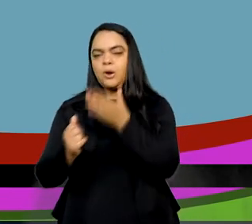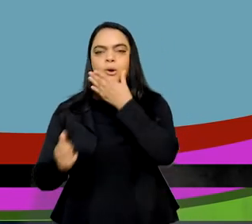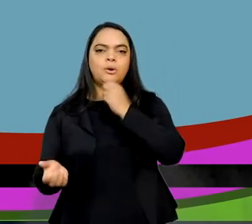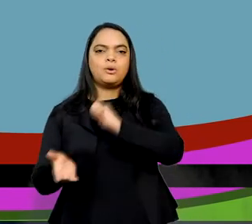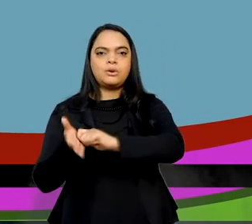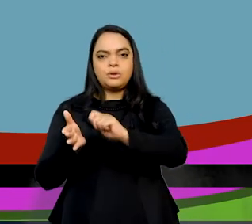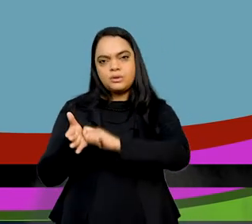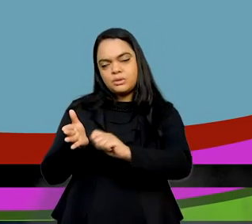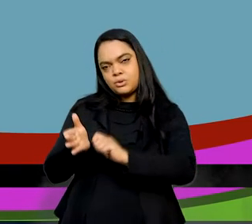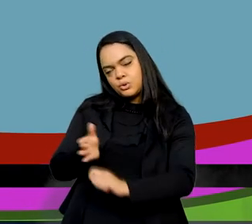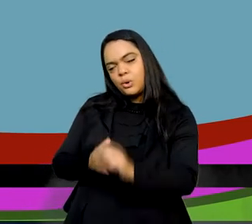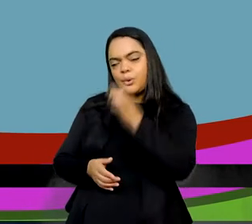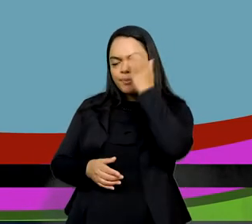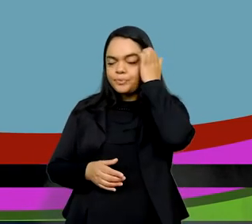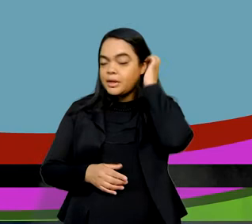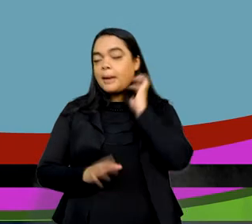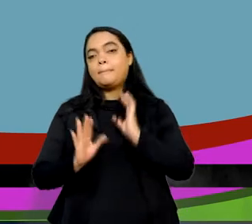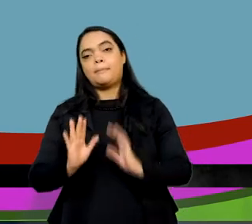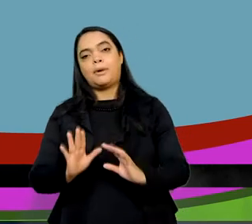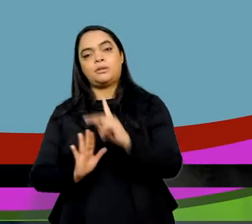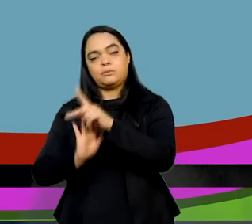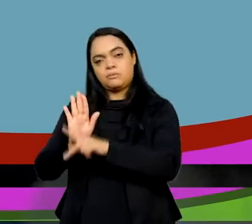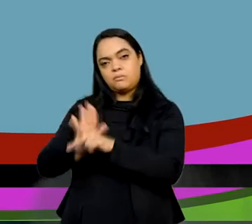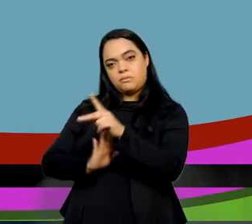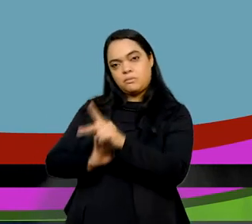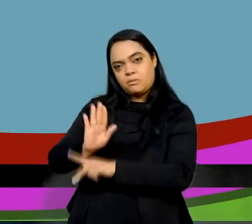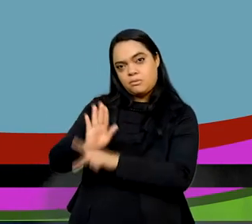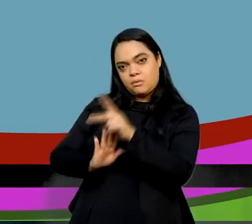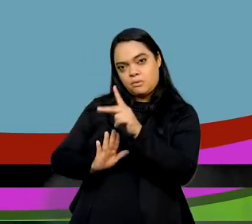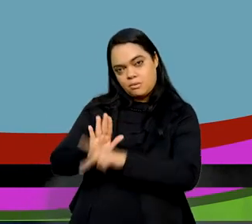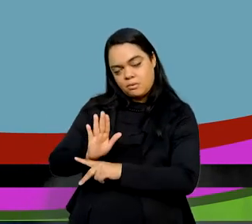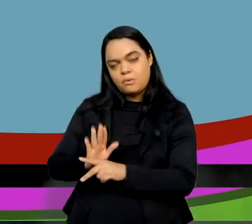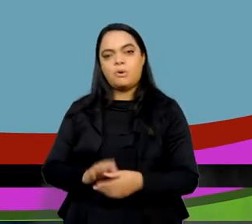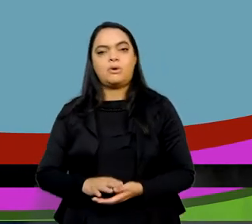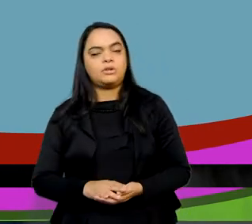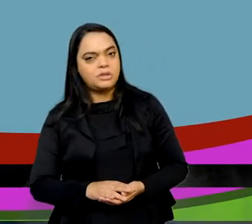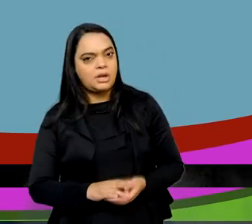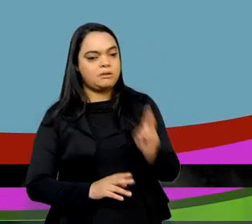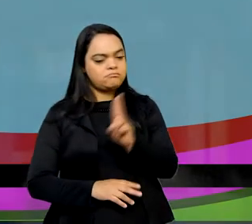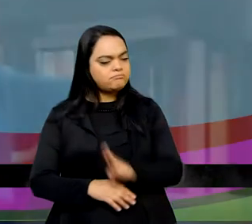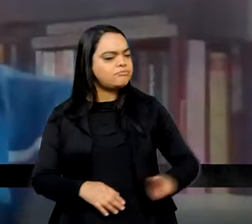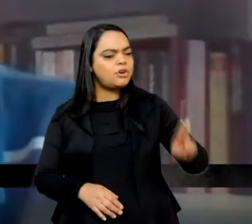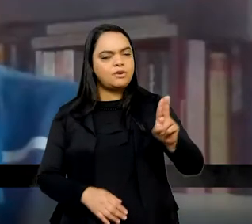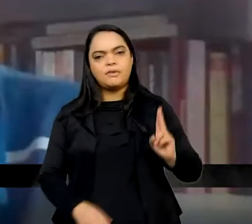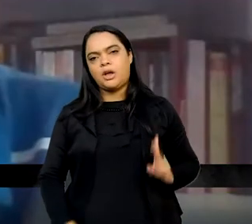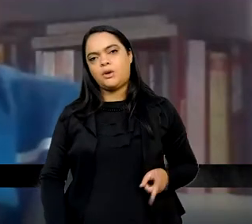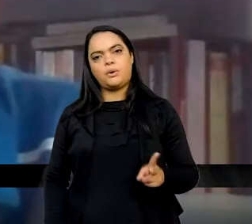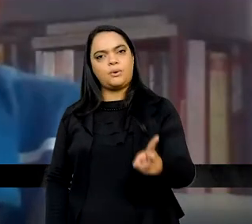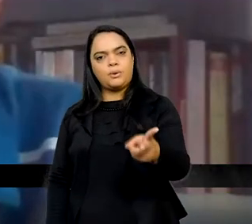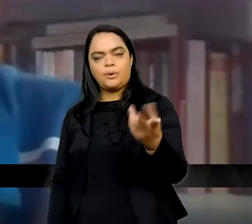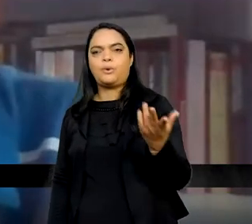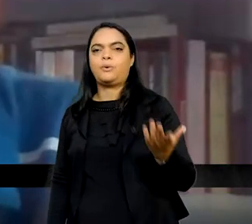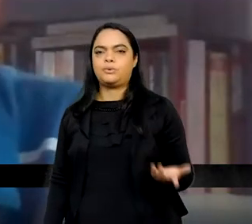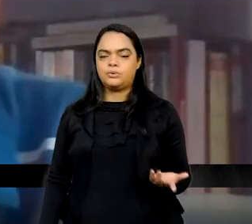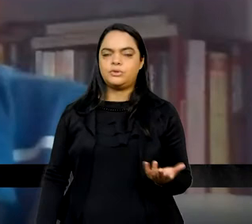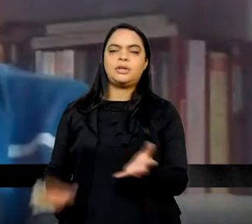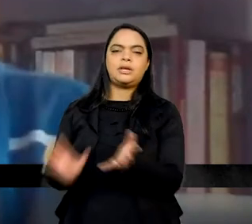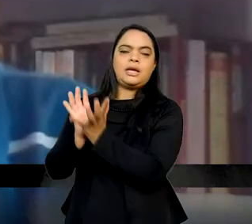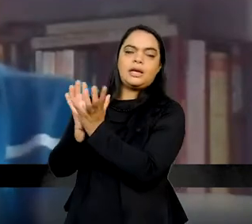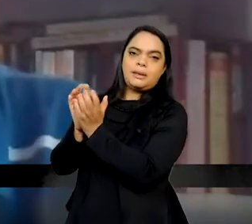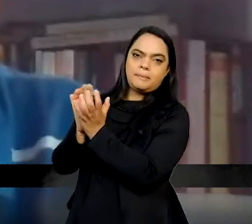do Recife, né? Mas o projeto, assim, de um modo geral, na universidade, eu continuo a fazê-lo na cadeira de História de